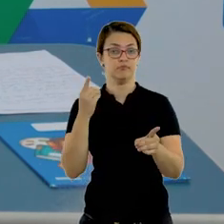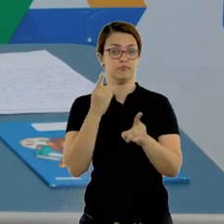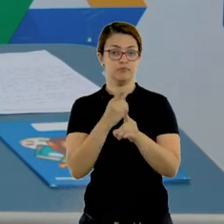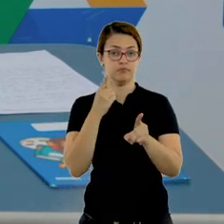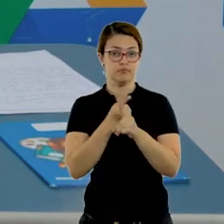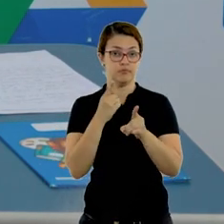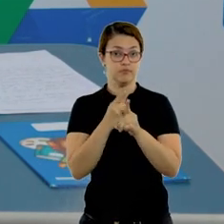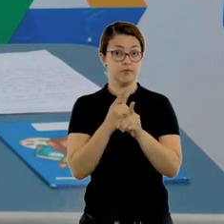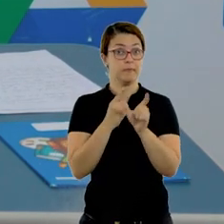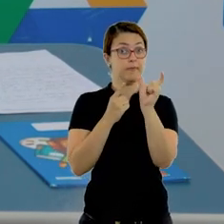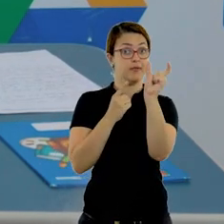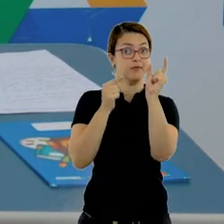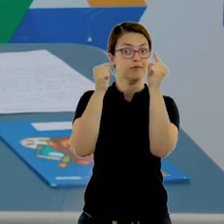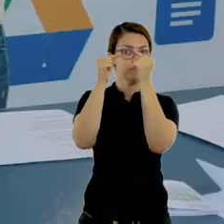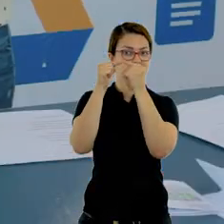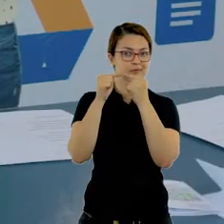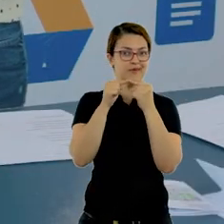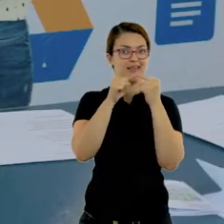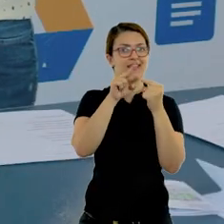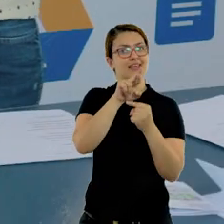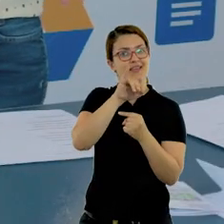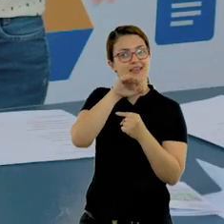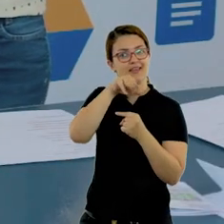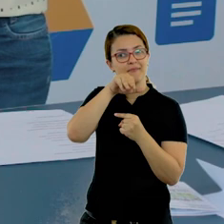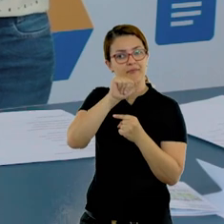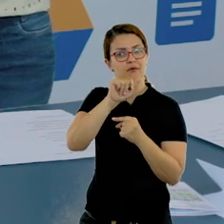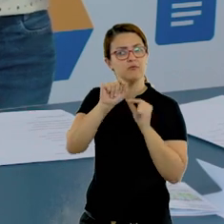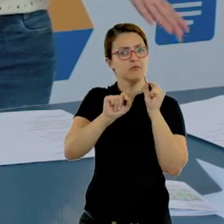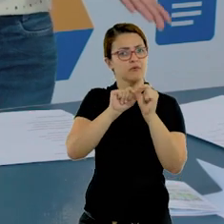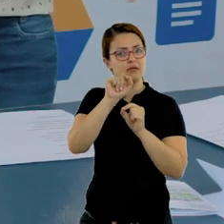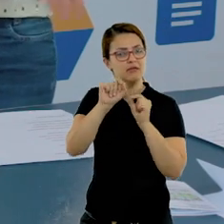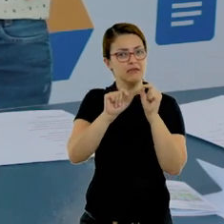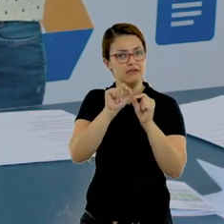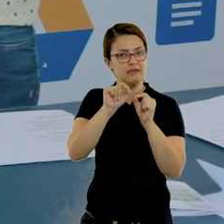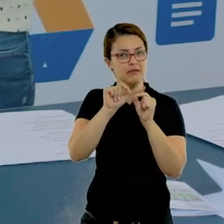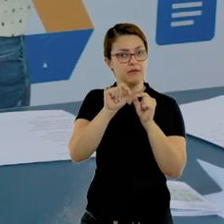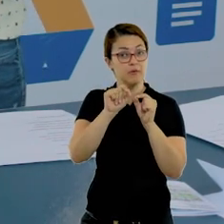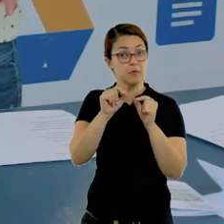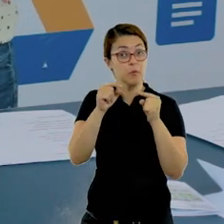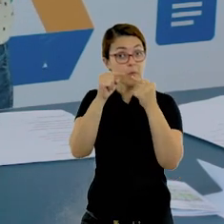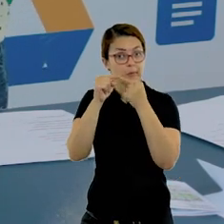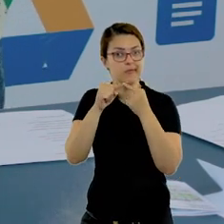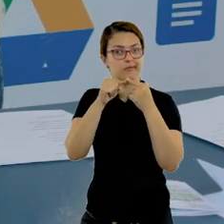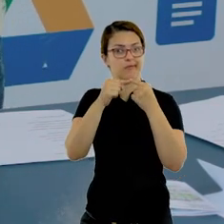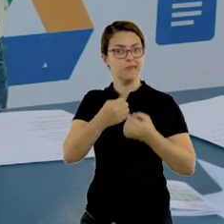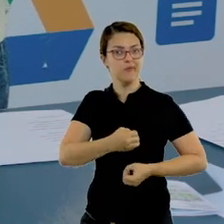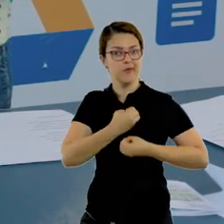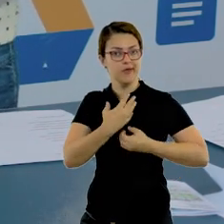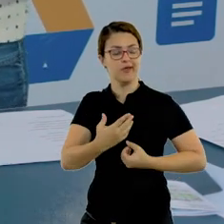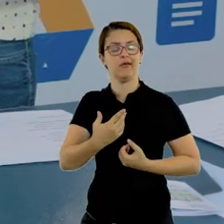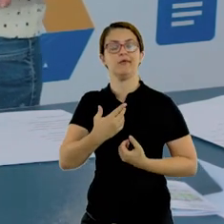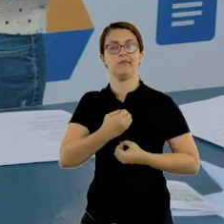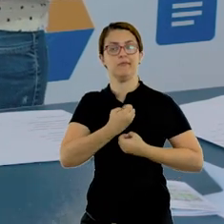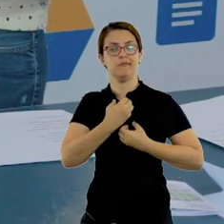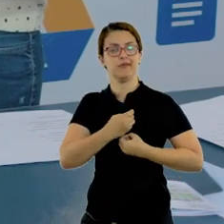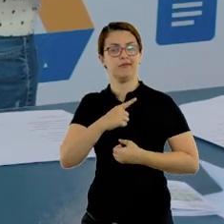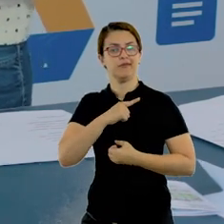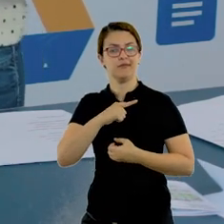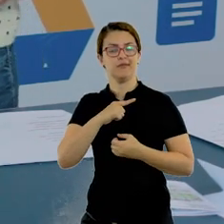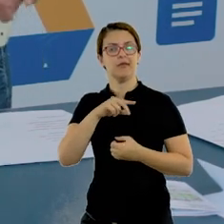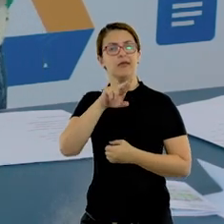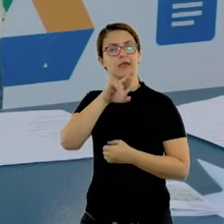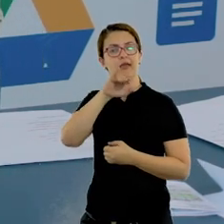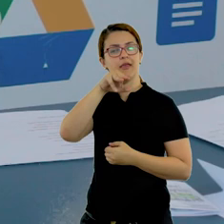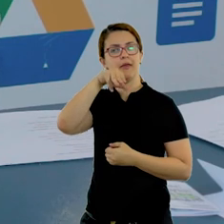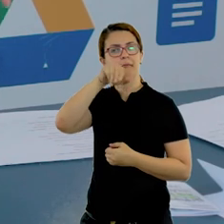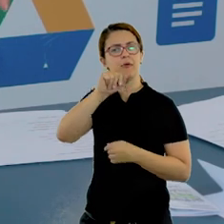Agora, encontre as palavras que rimam. Normalmente, um elemento que faz parte do poema é a rima, tá? Na maioria dos poemas nós